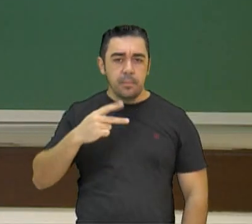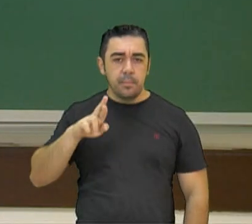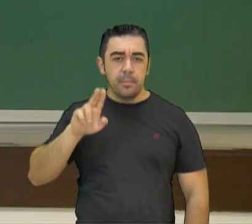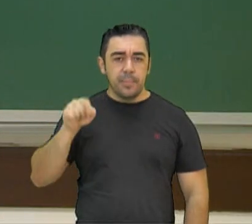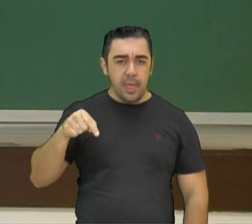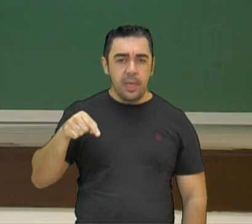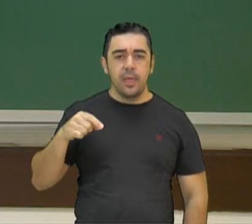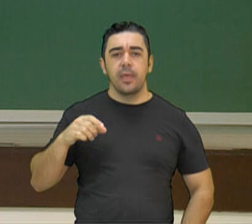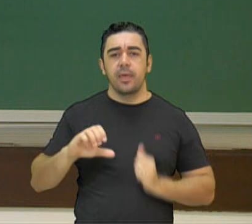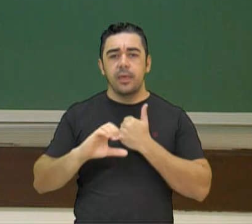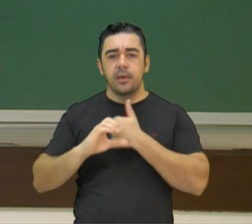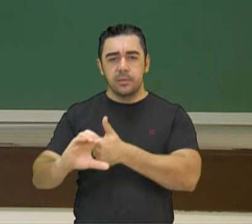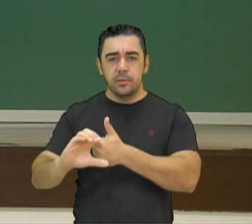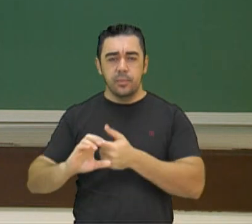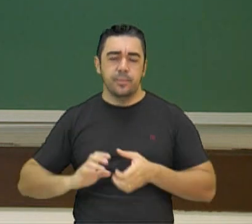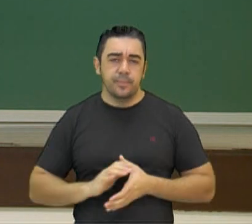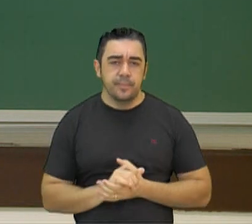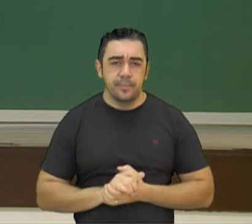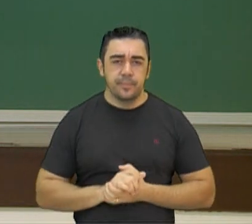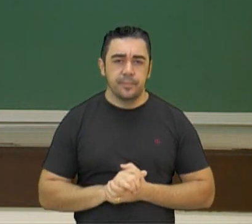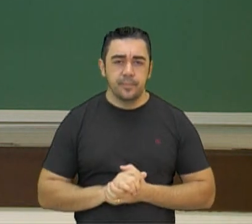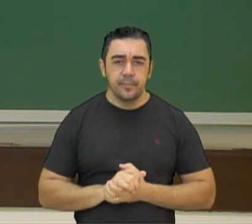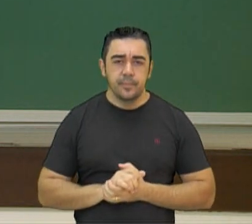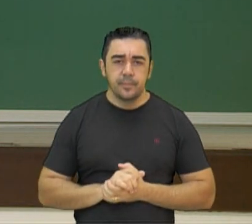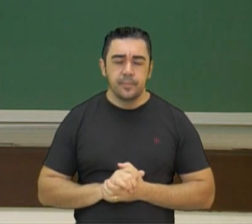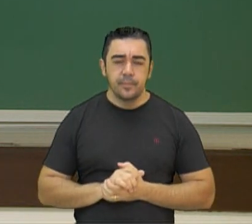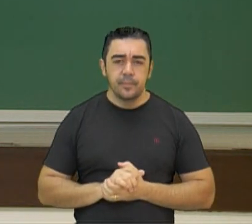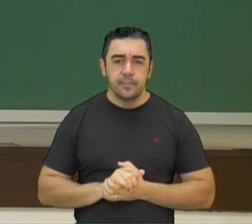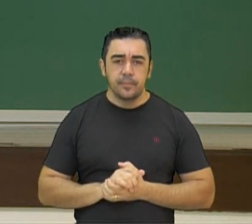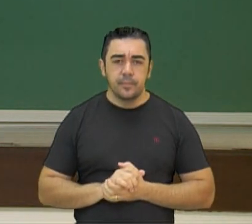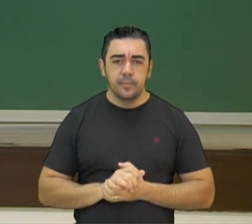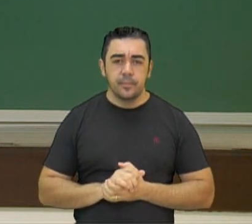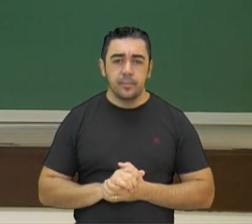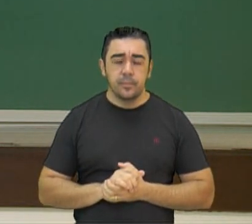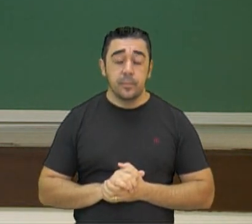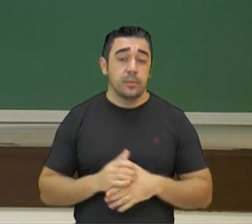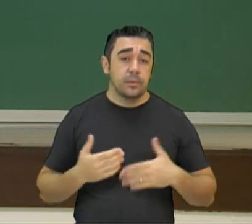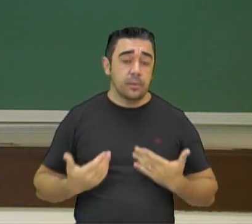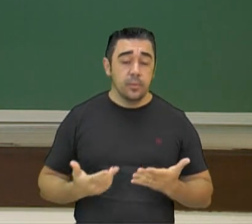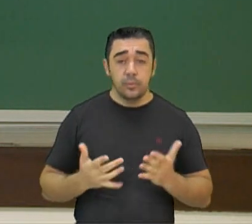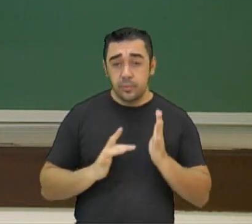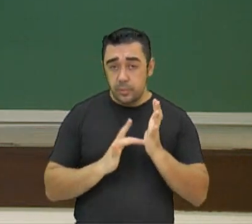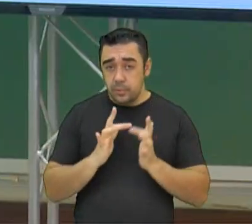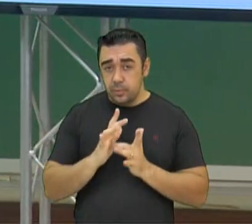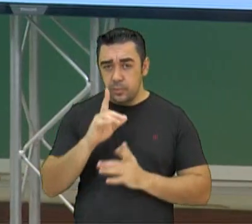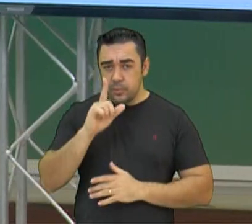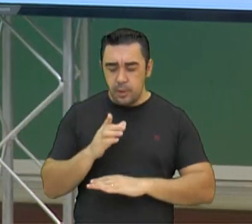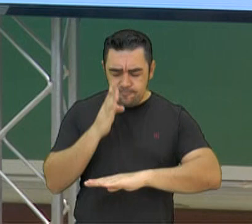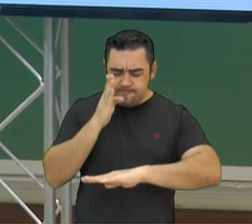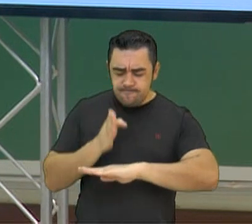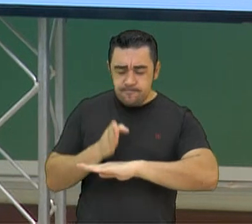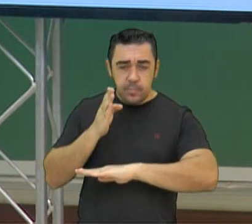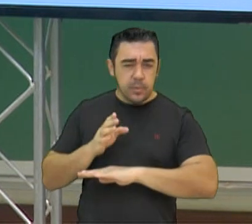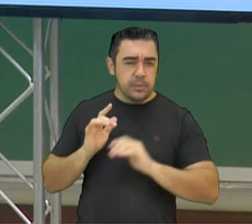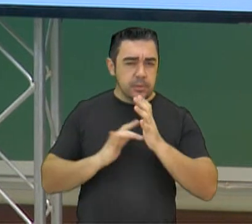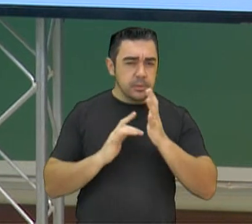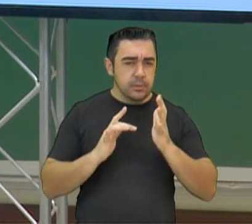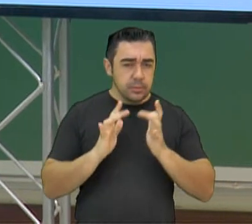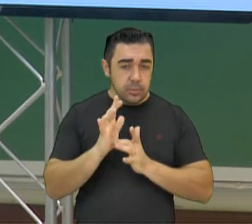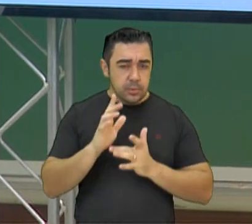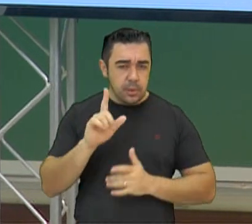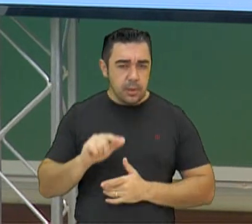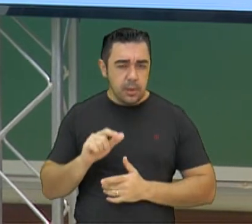pré-cristãos. E o verbo divino, razão seminal, o que, que é isso? Ele coloca da seguinte